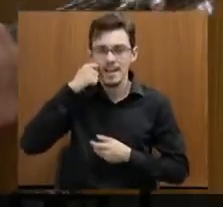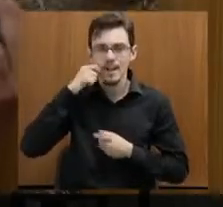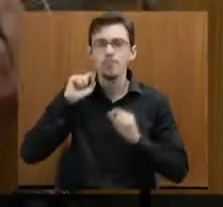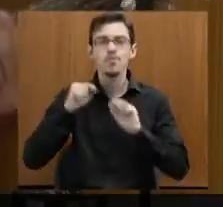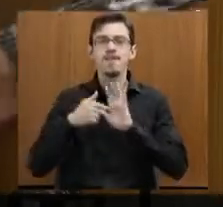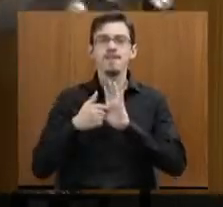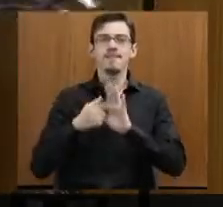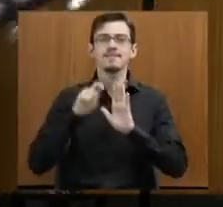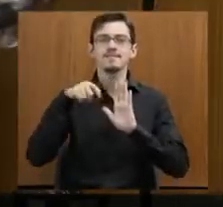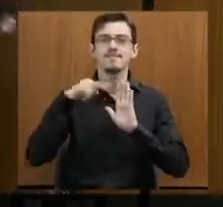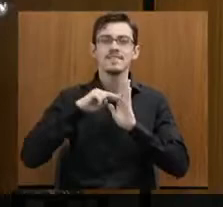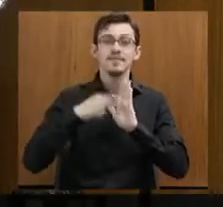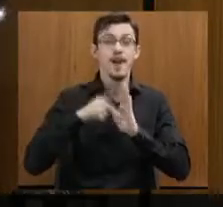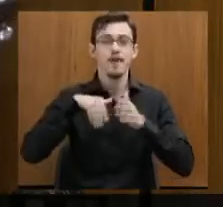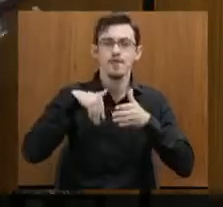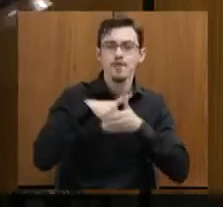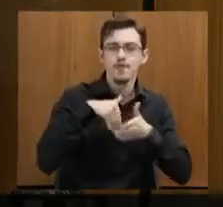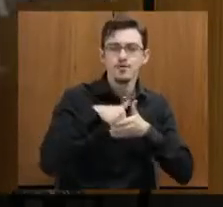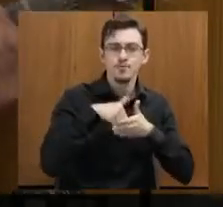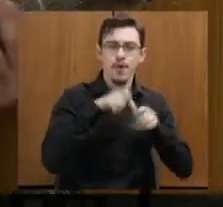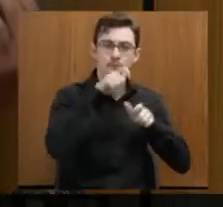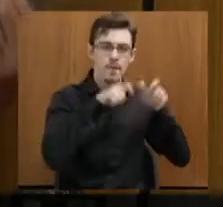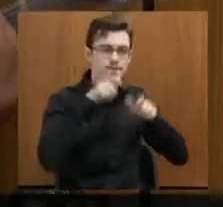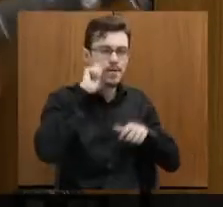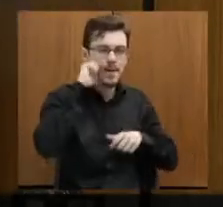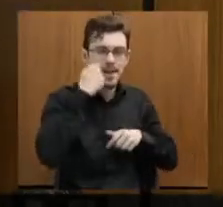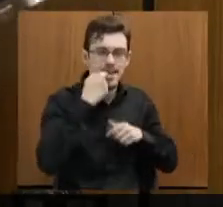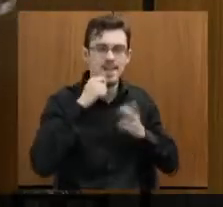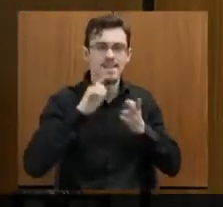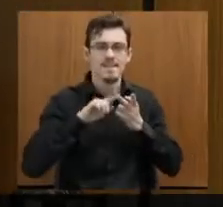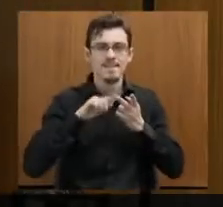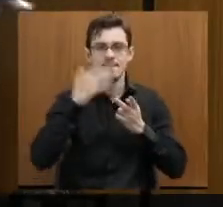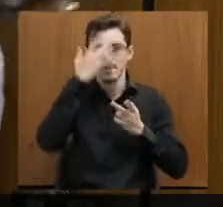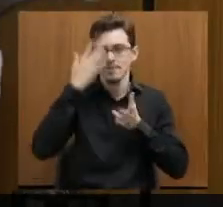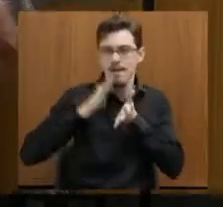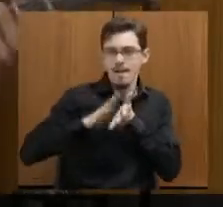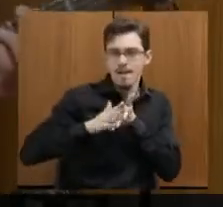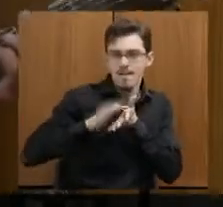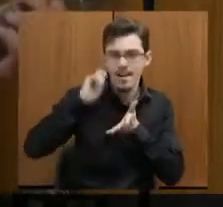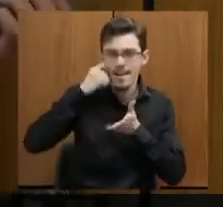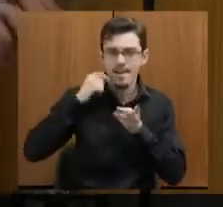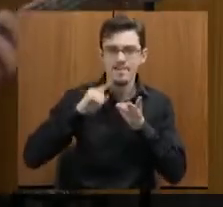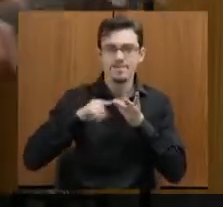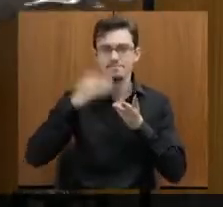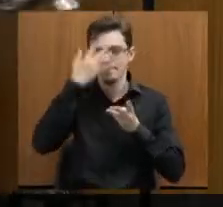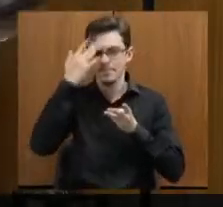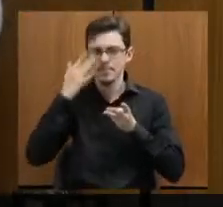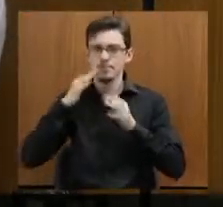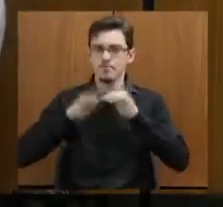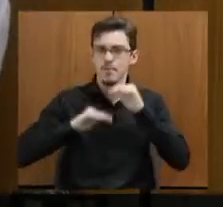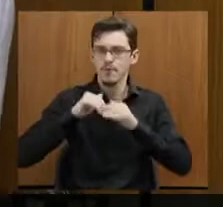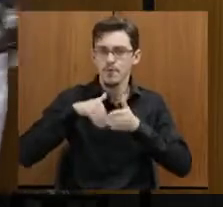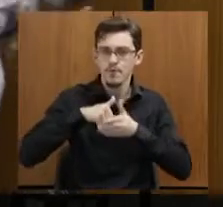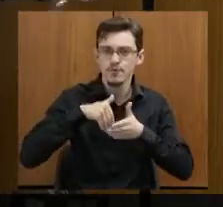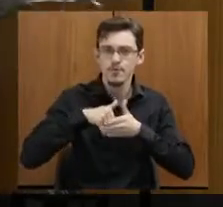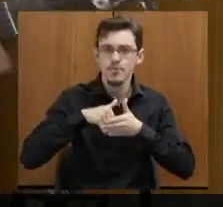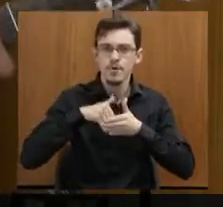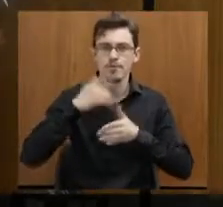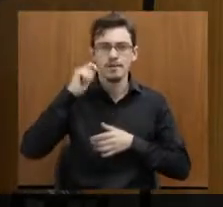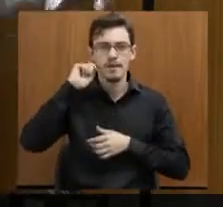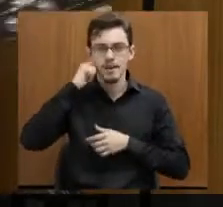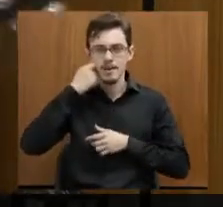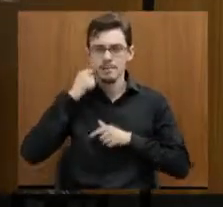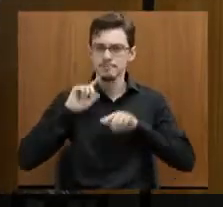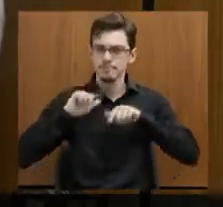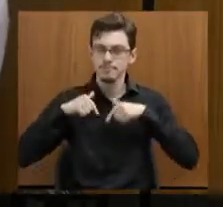bola é cartola fazendo seu samba é Neymar dando sua pedalada e nós nunca aceitaremos